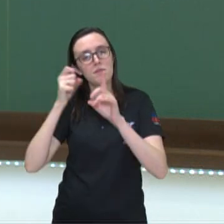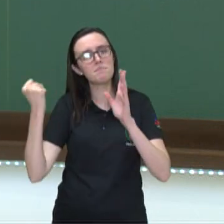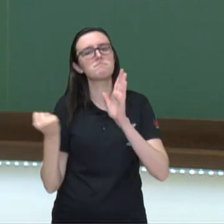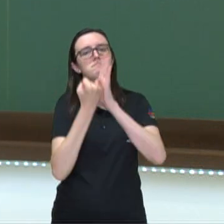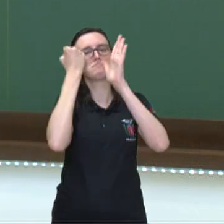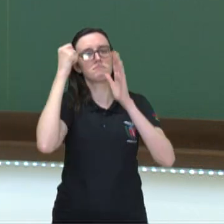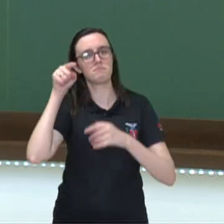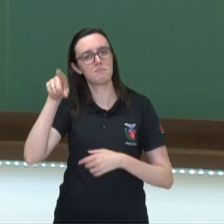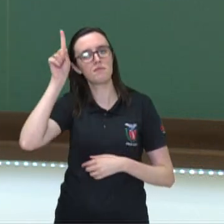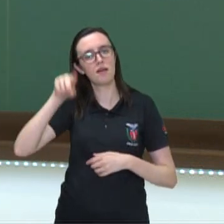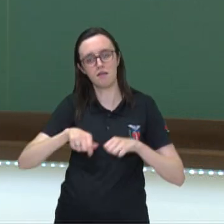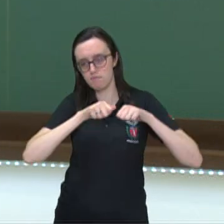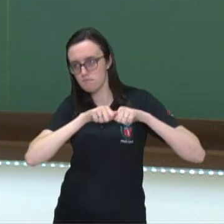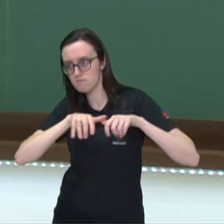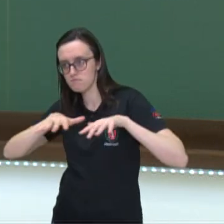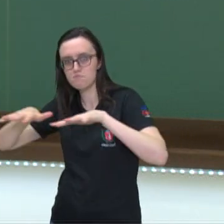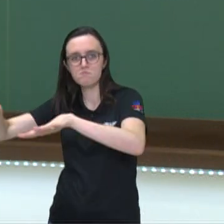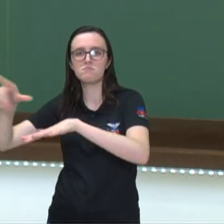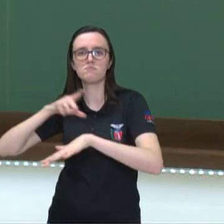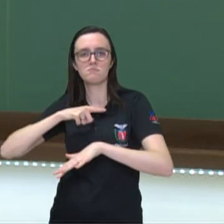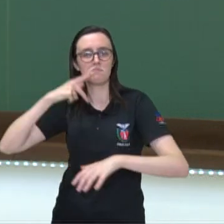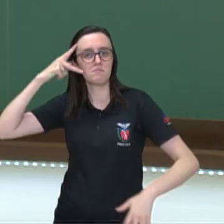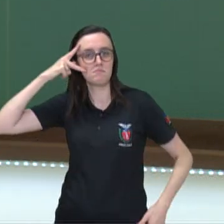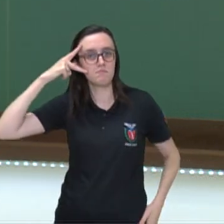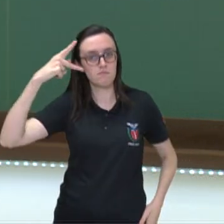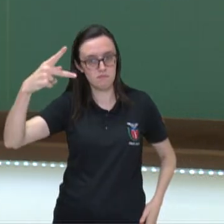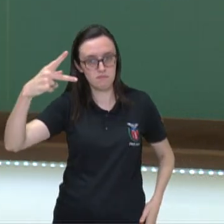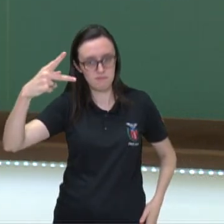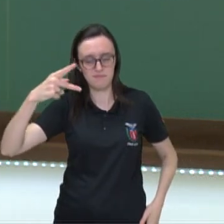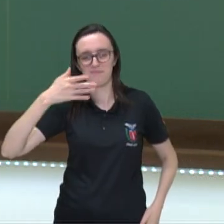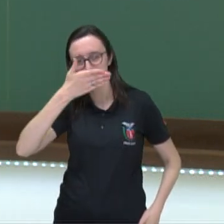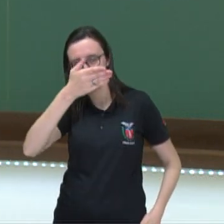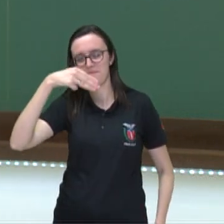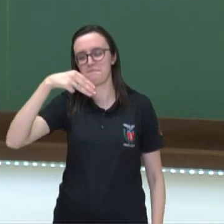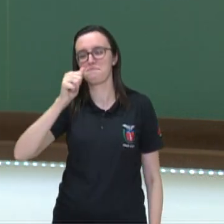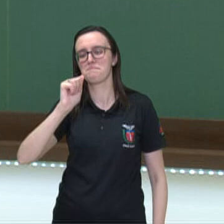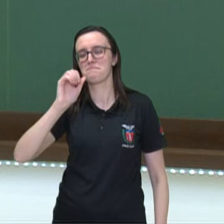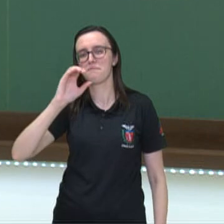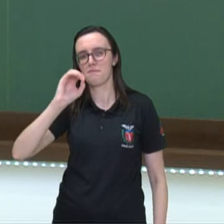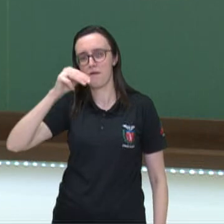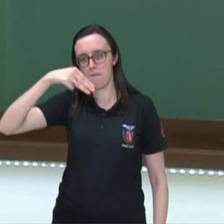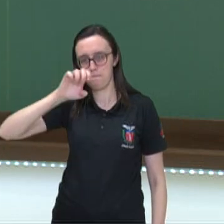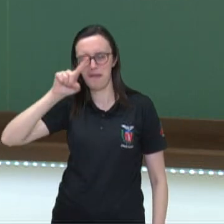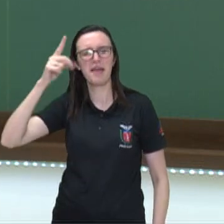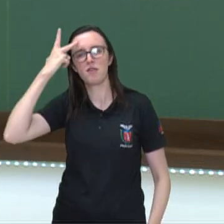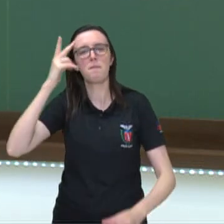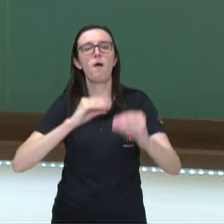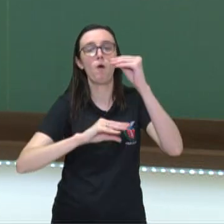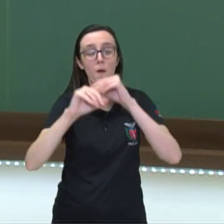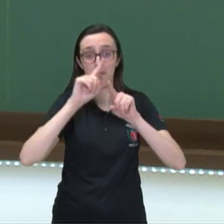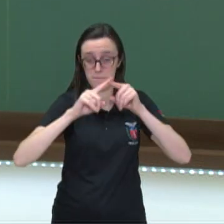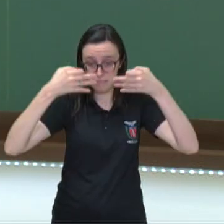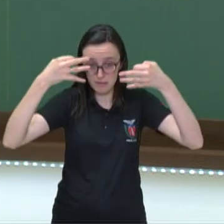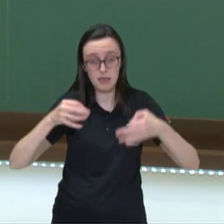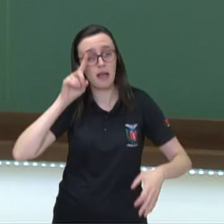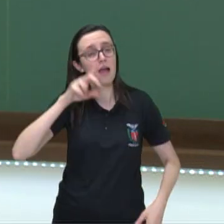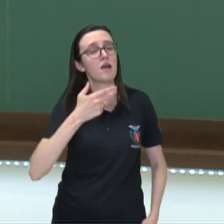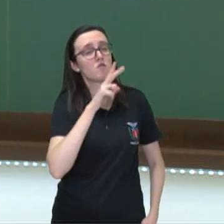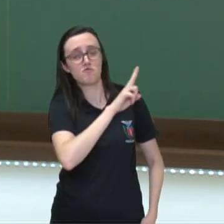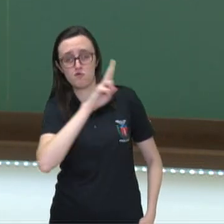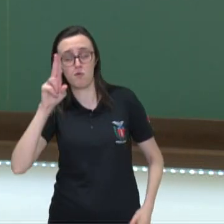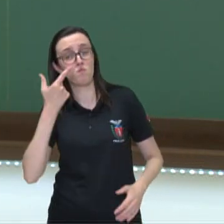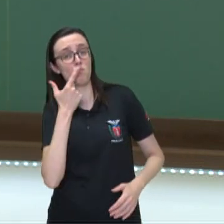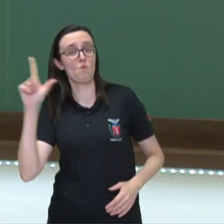então essa ida do profeta Muhammad, comumente chamado de Maomé, mas o nome correto é